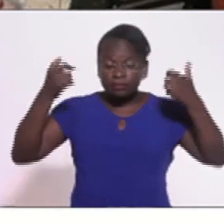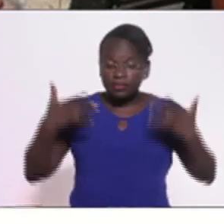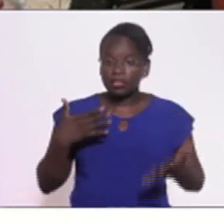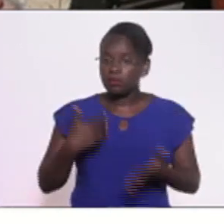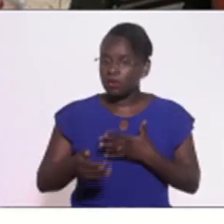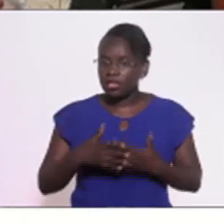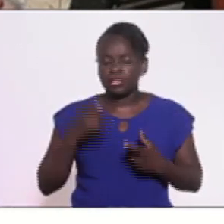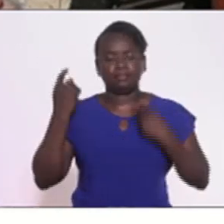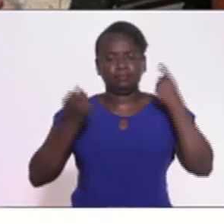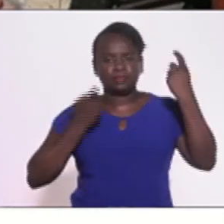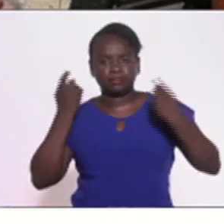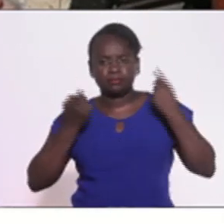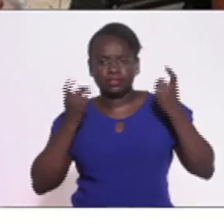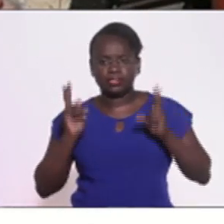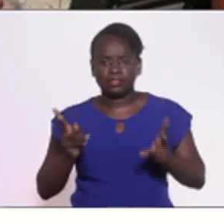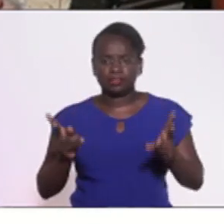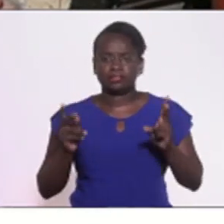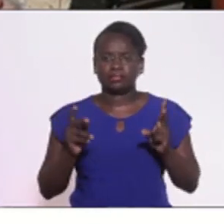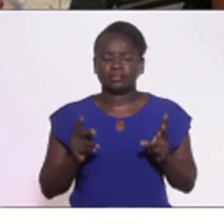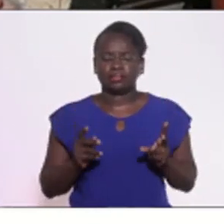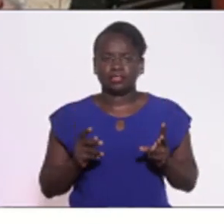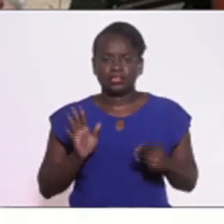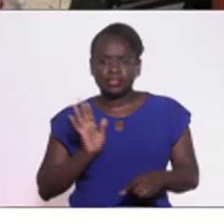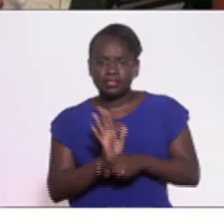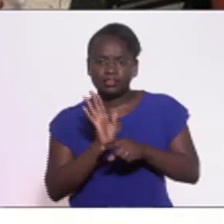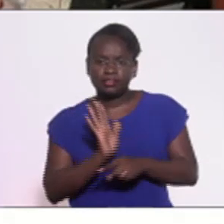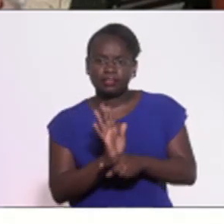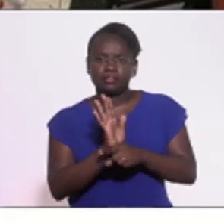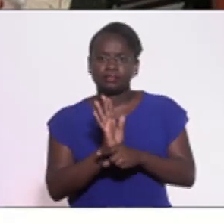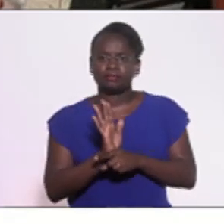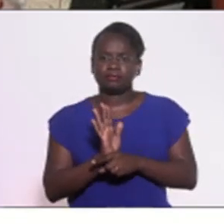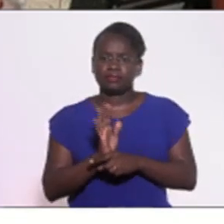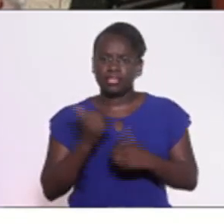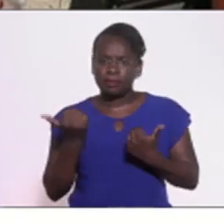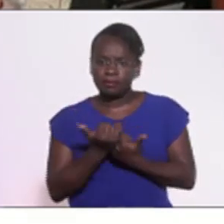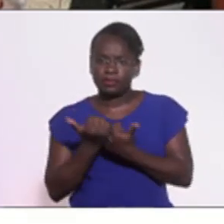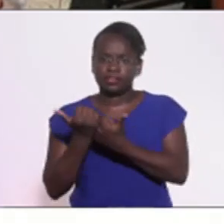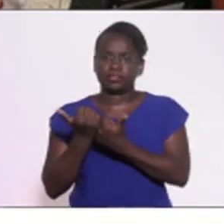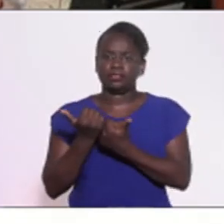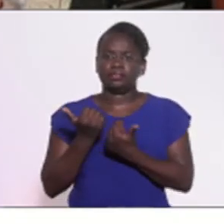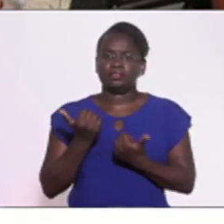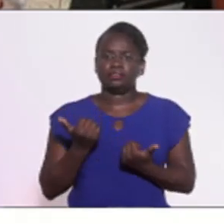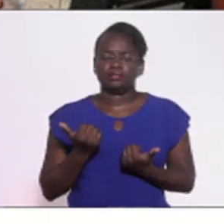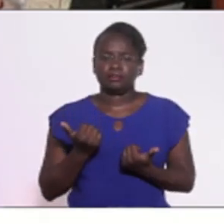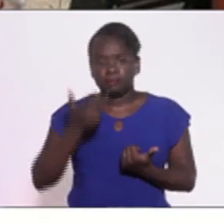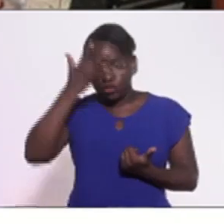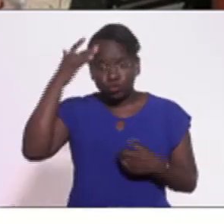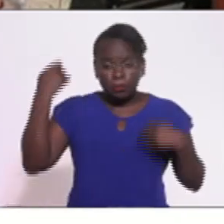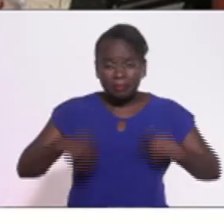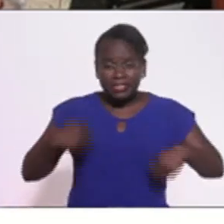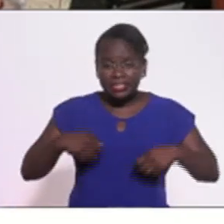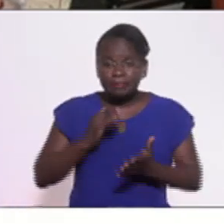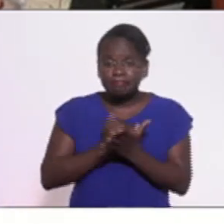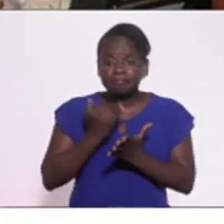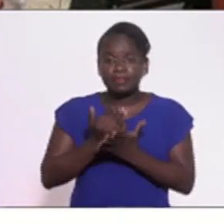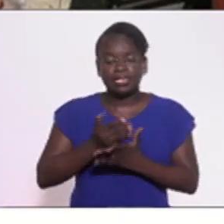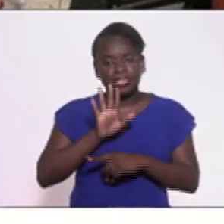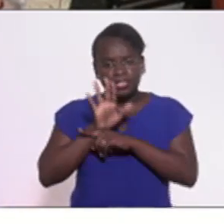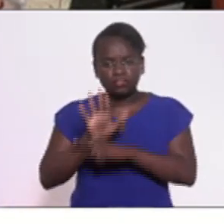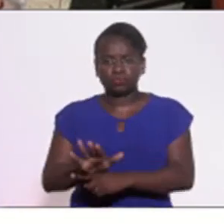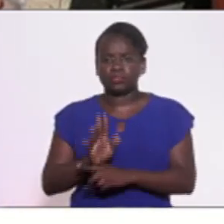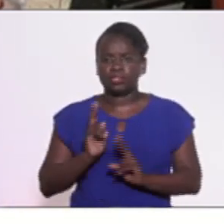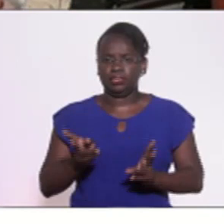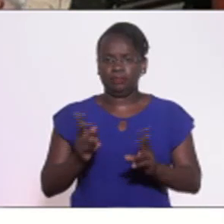sempre preocupado em defender e apoiar quem mais precisava e quem mais